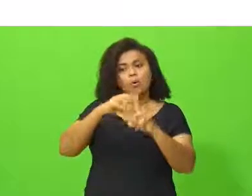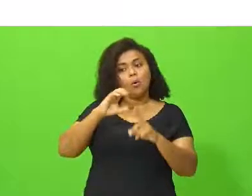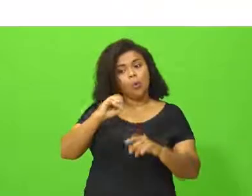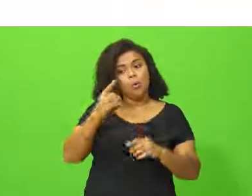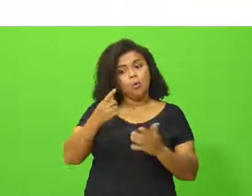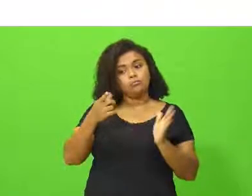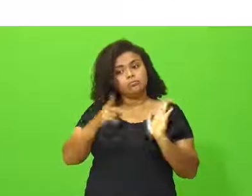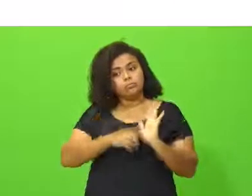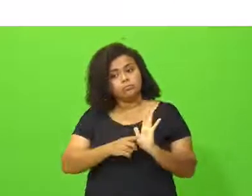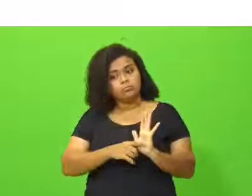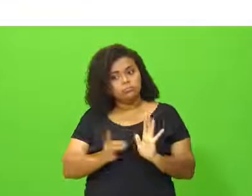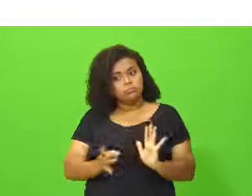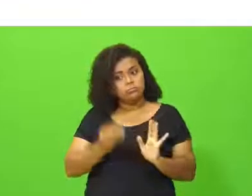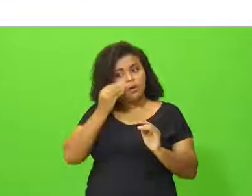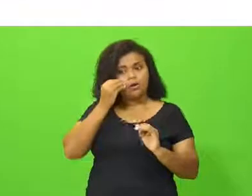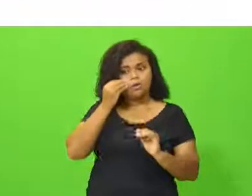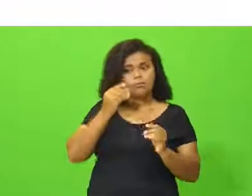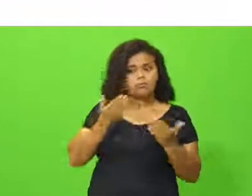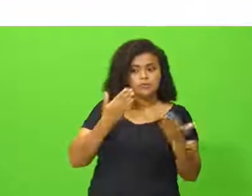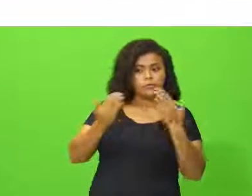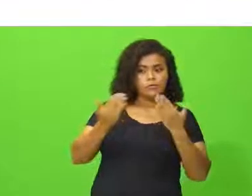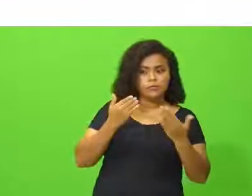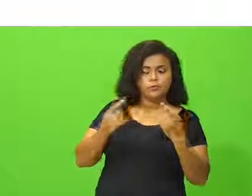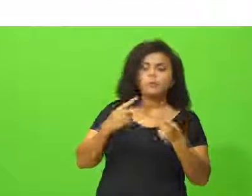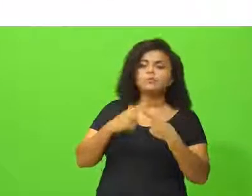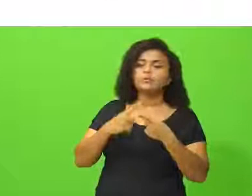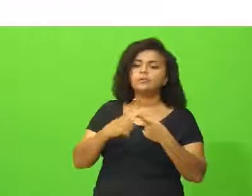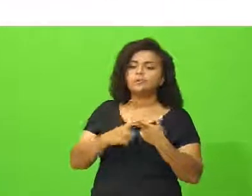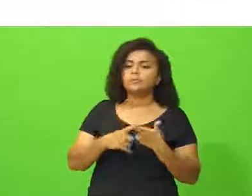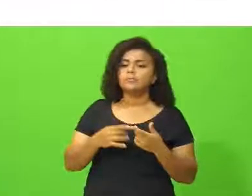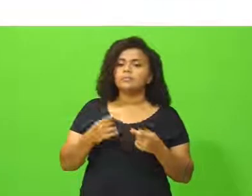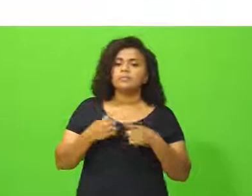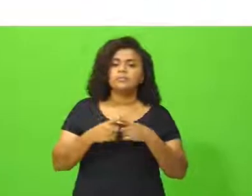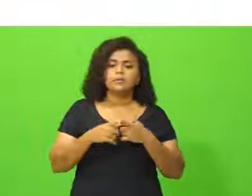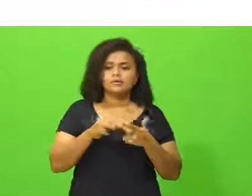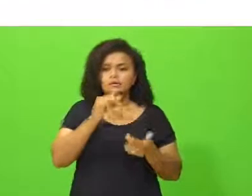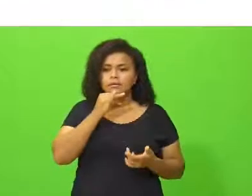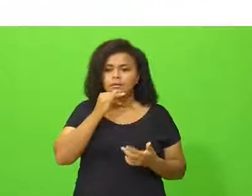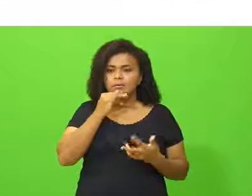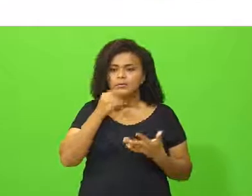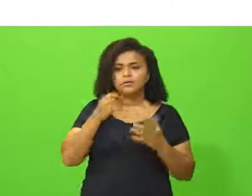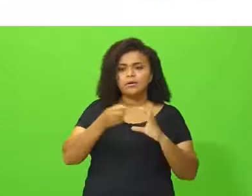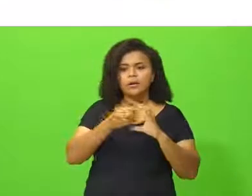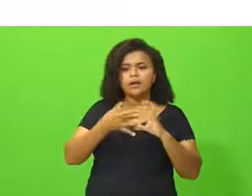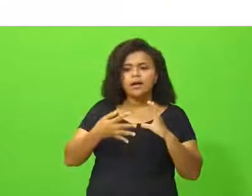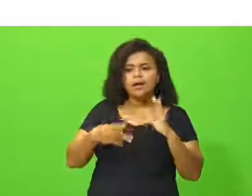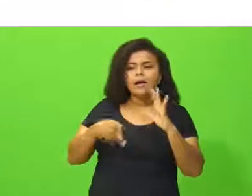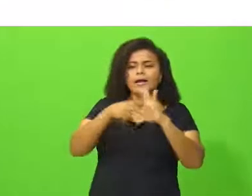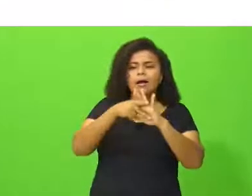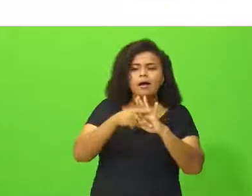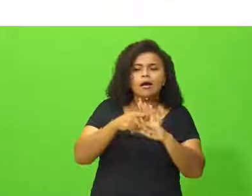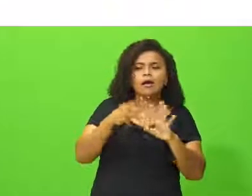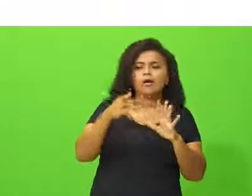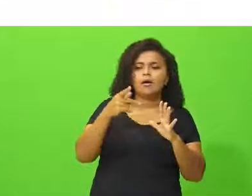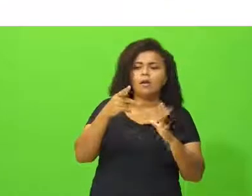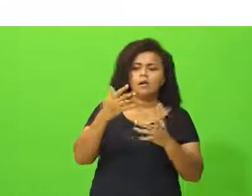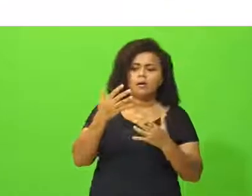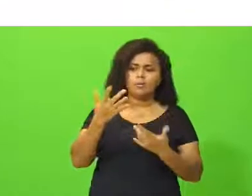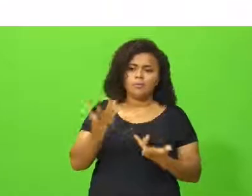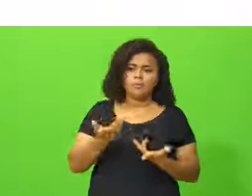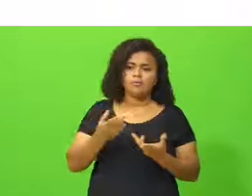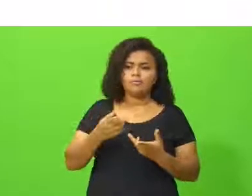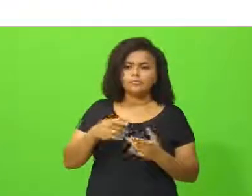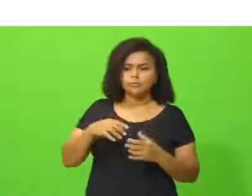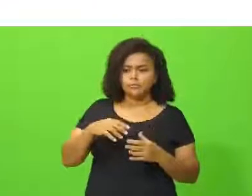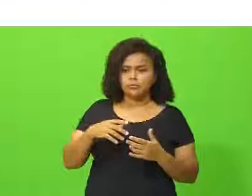tela, que as alterações das condições ou qualidade natural dos aspectos ambientais tem um impacto positivo. Como seria esse